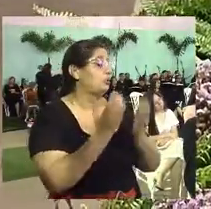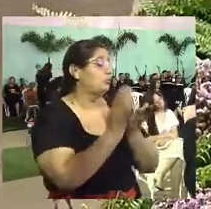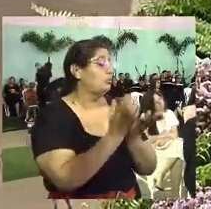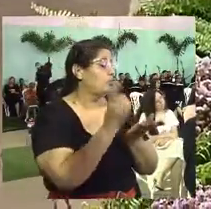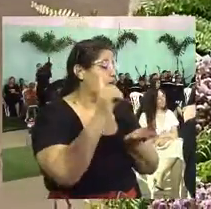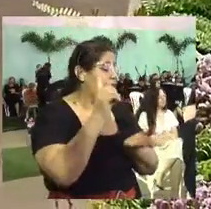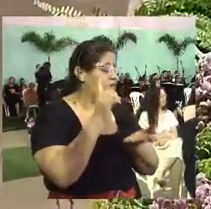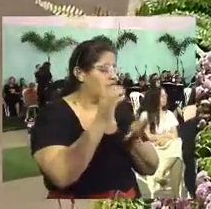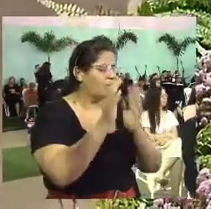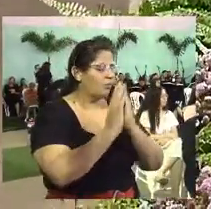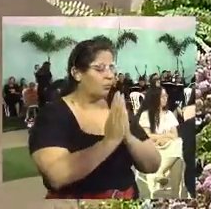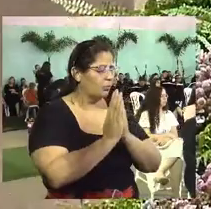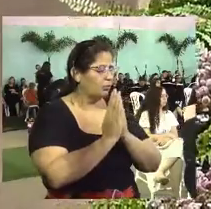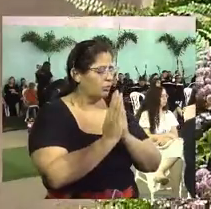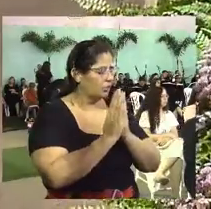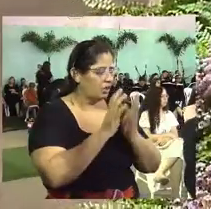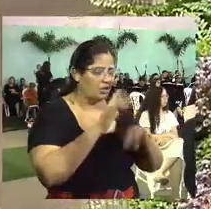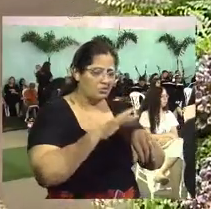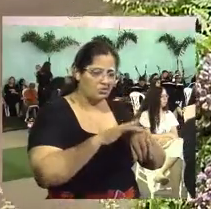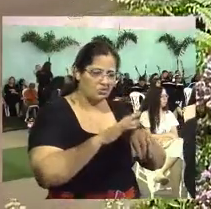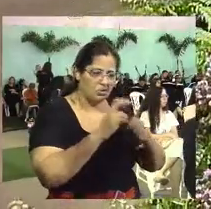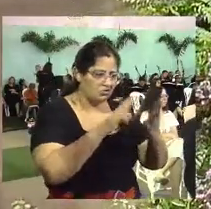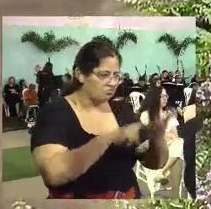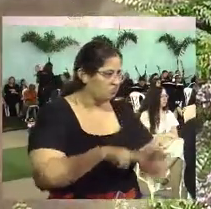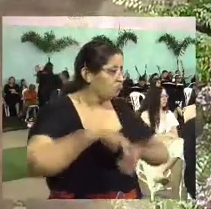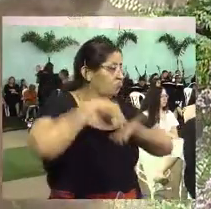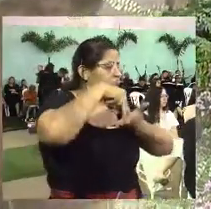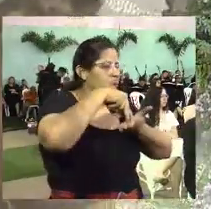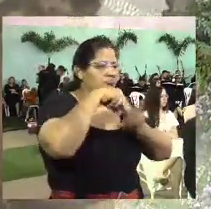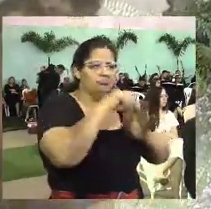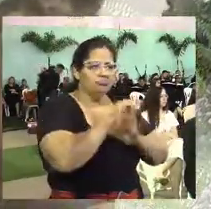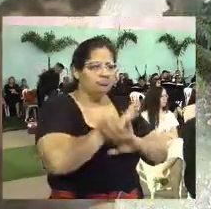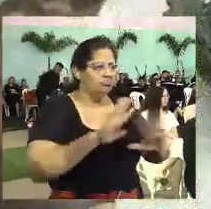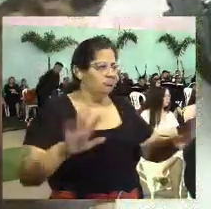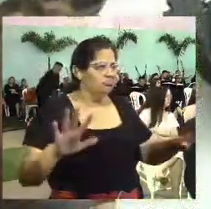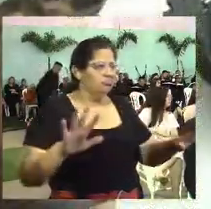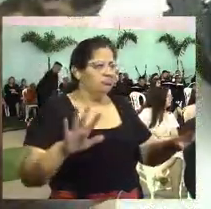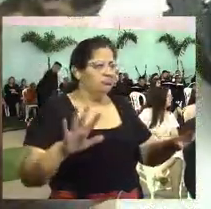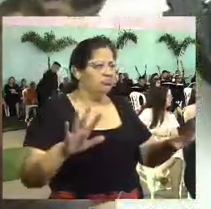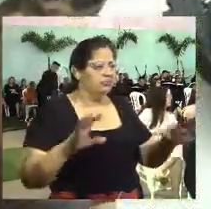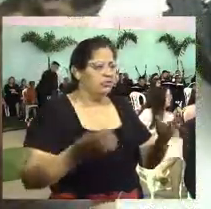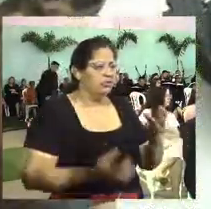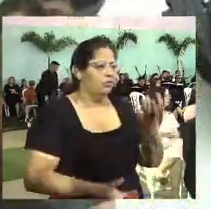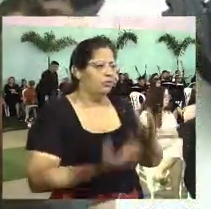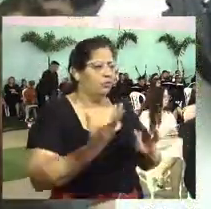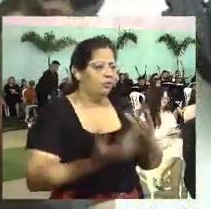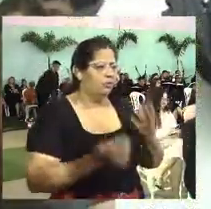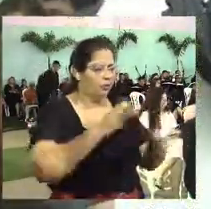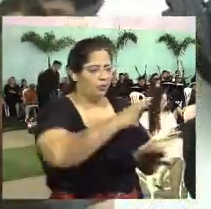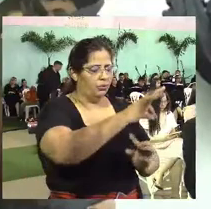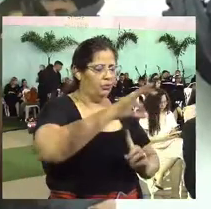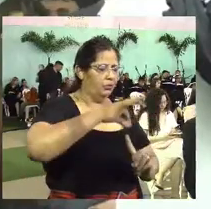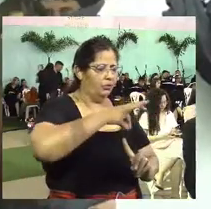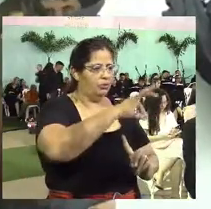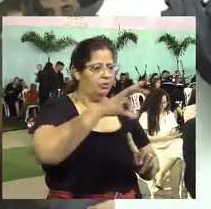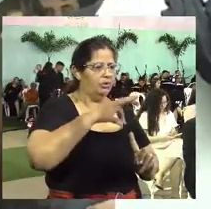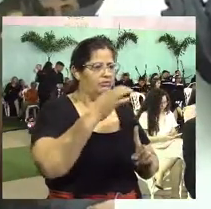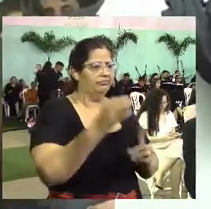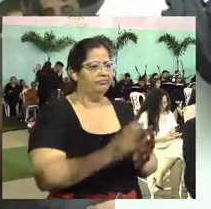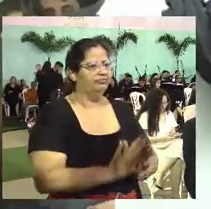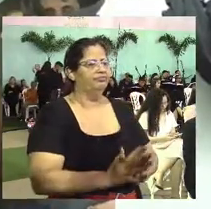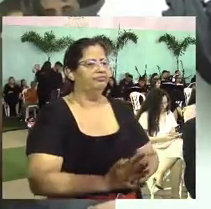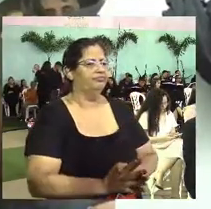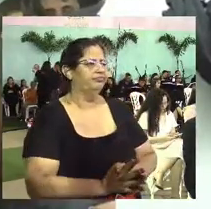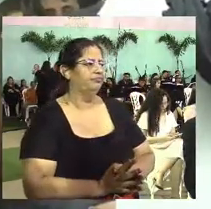paralítico que vão levantar Jesus vai avivar essa cidade do fogo do espírito santo vai ter